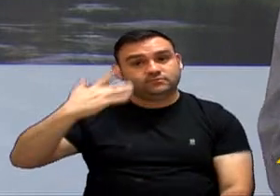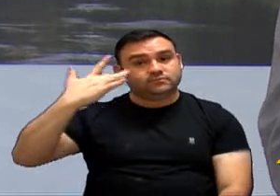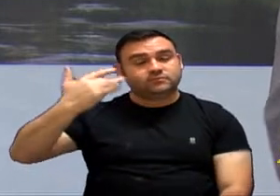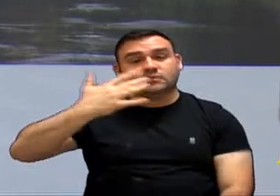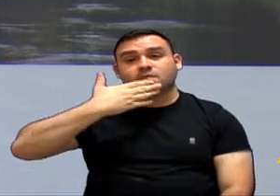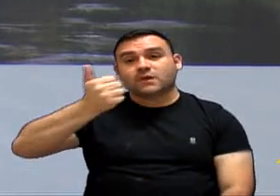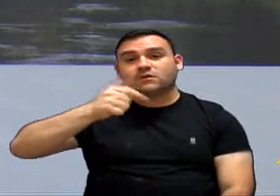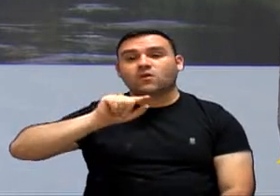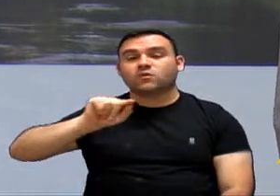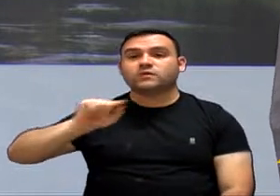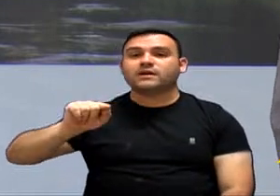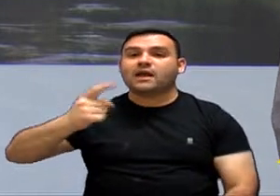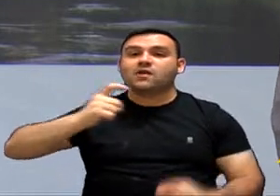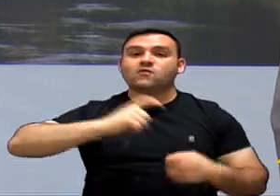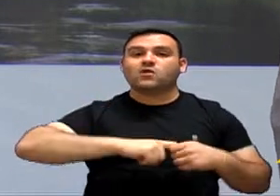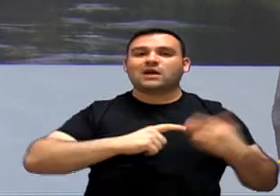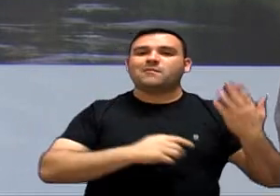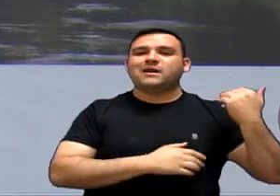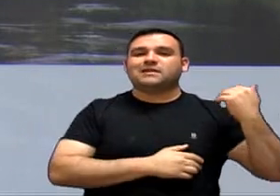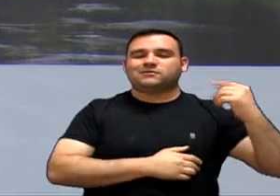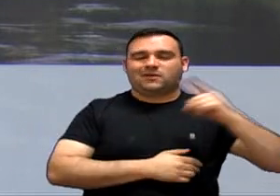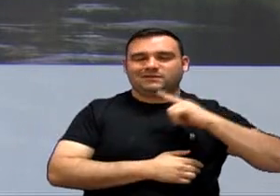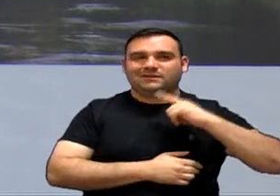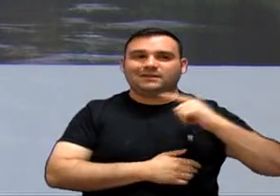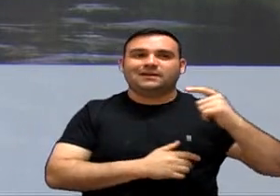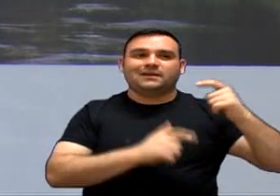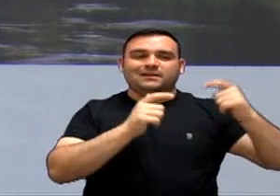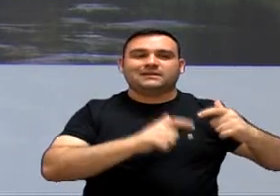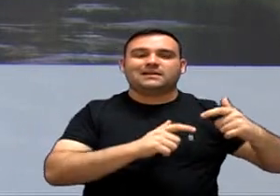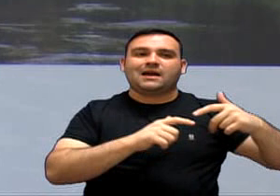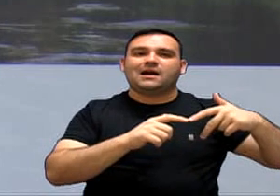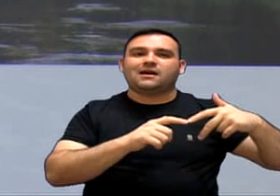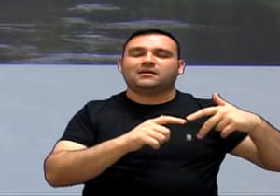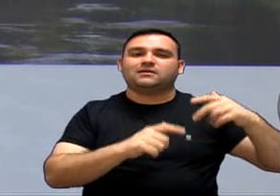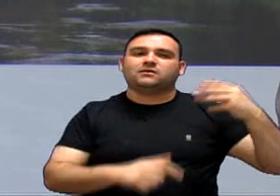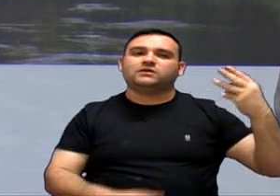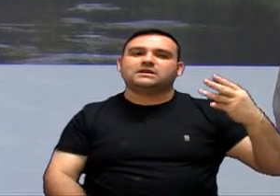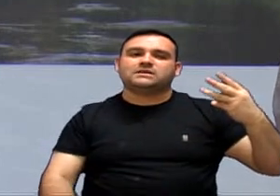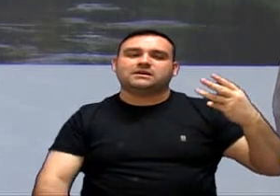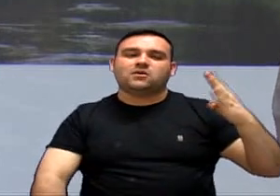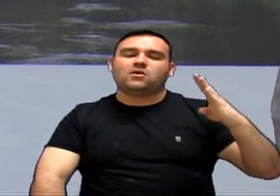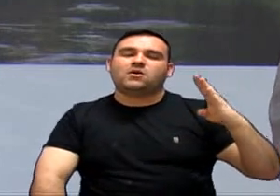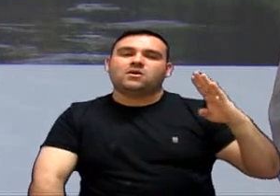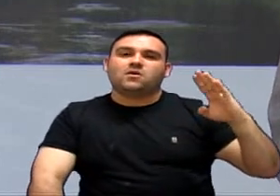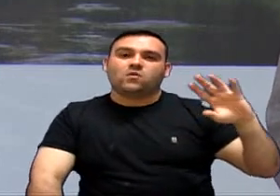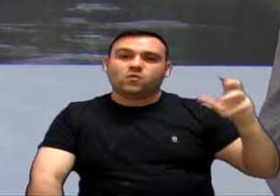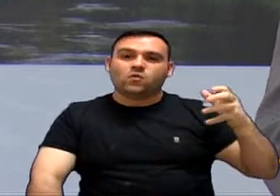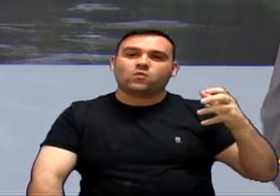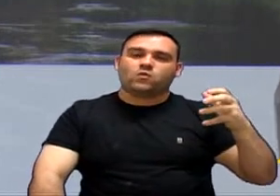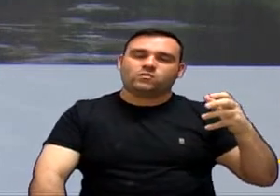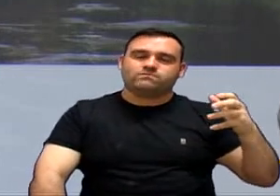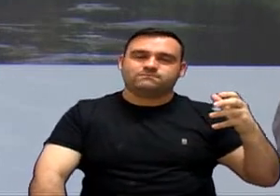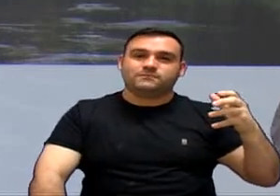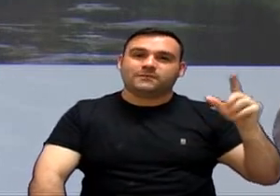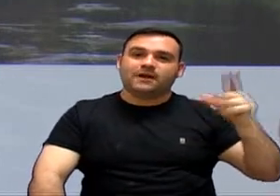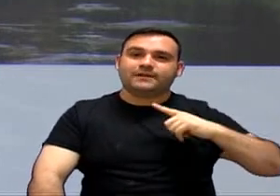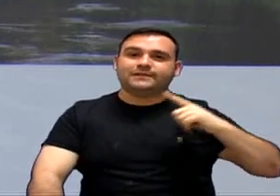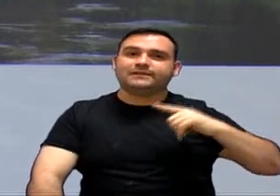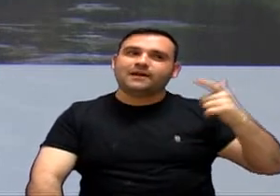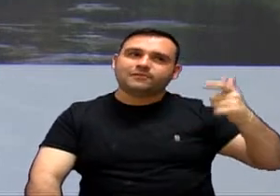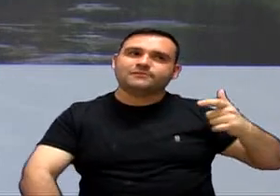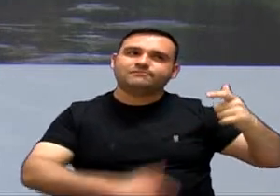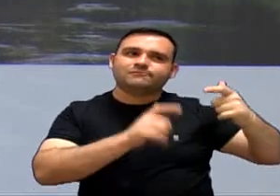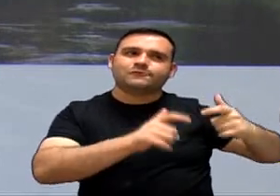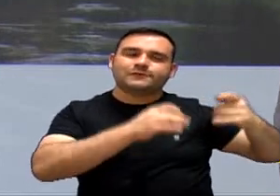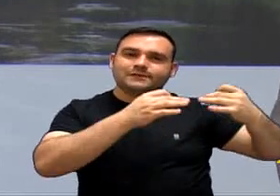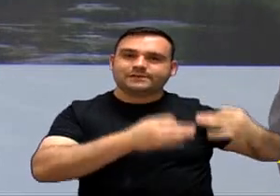acharam por bem voltar aonde ele já estavam na praça maçonaria juntamente com o terceiro Batalhão Onde existe um local